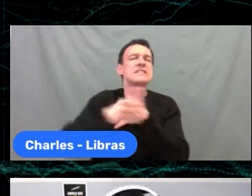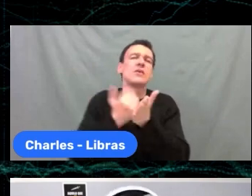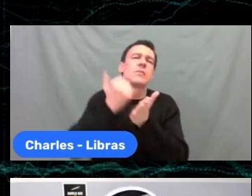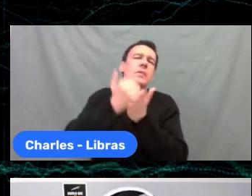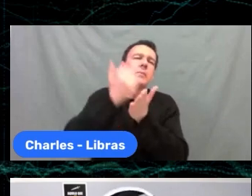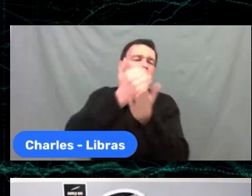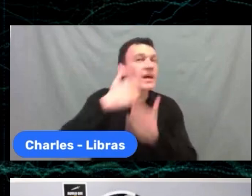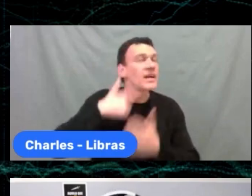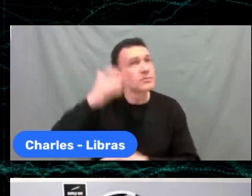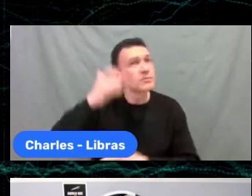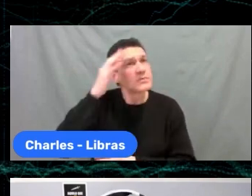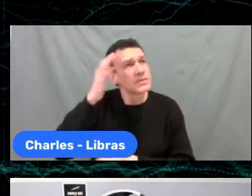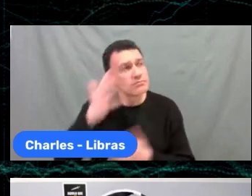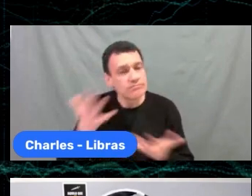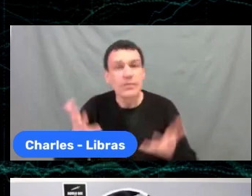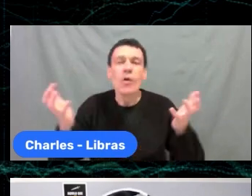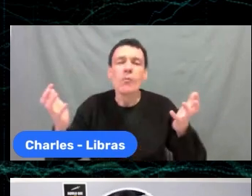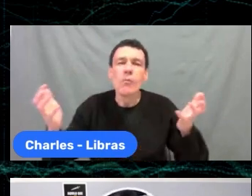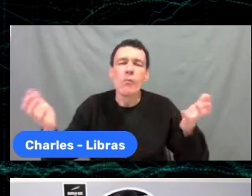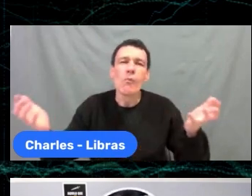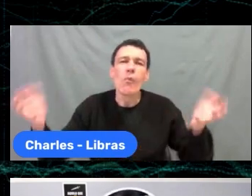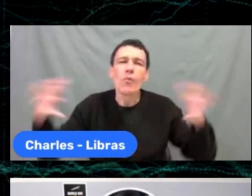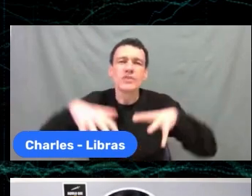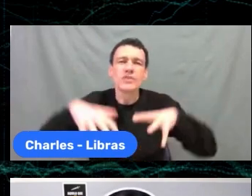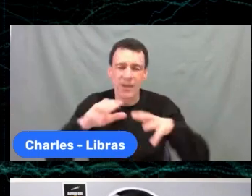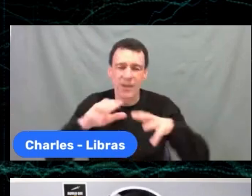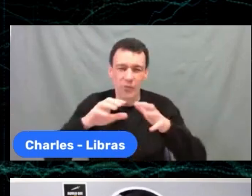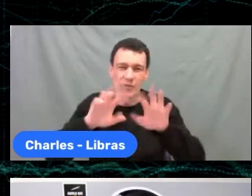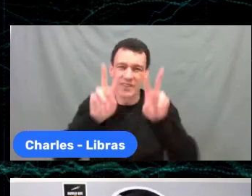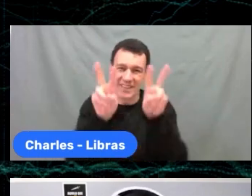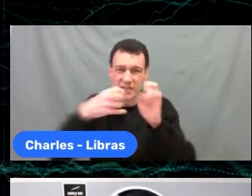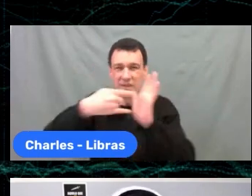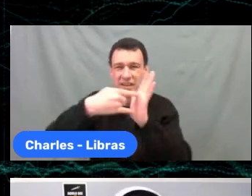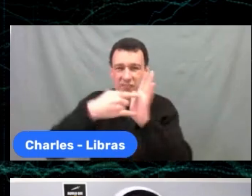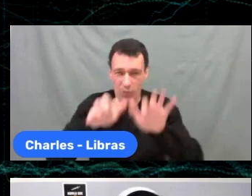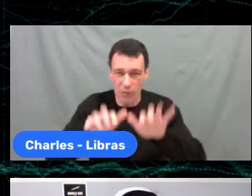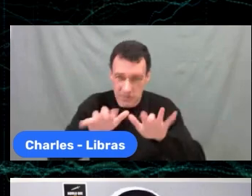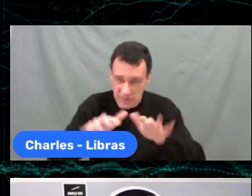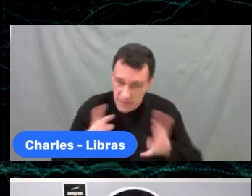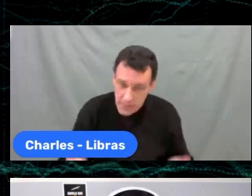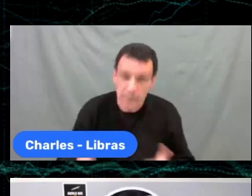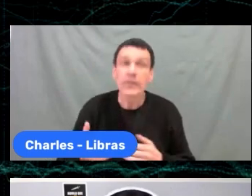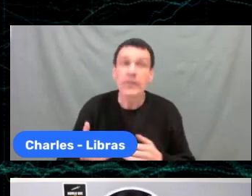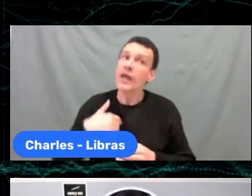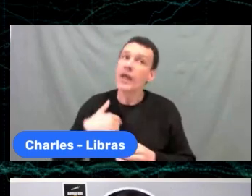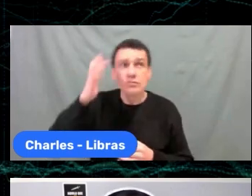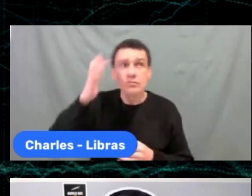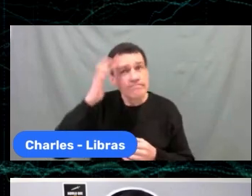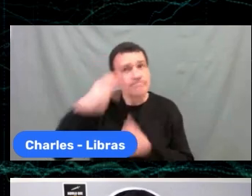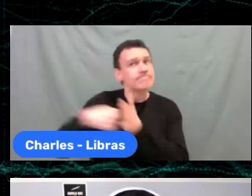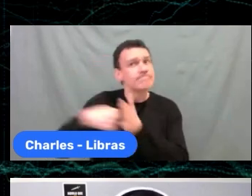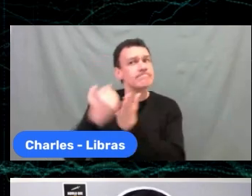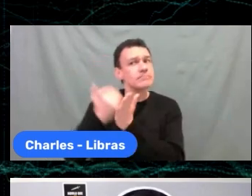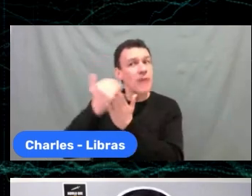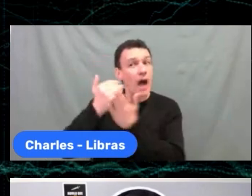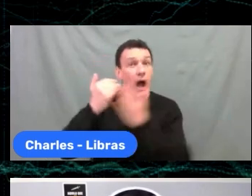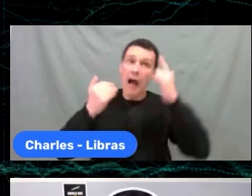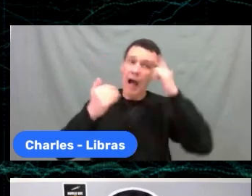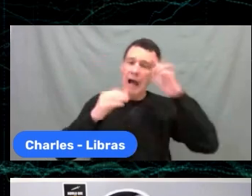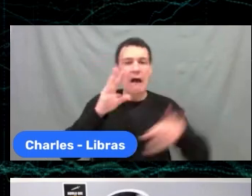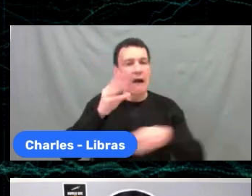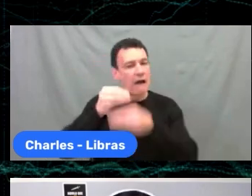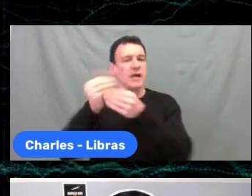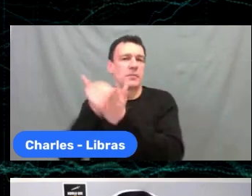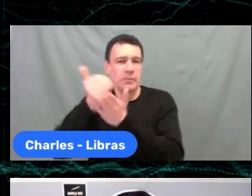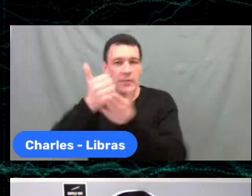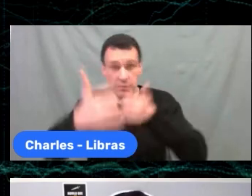o Tirão DevOps, e aí eu trouxe um conteúdo que vai ser de muita utilidade, eu acredito que não só para quem está começando agora, mas como para